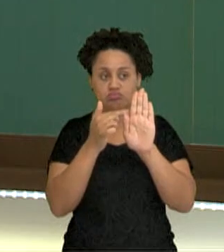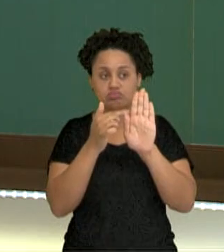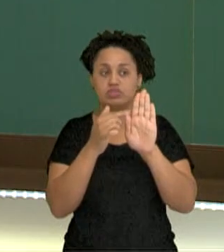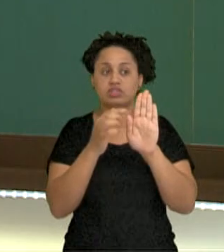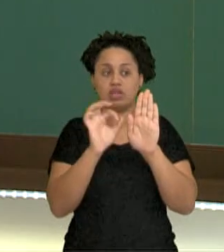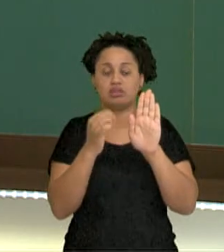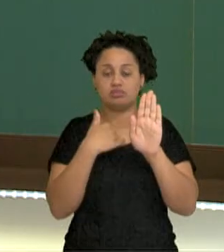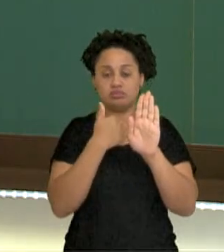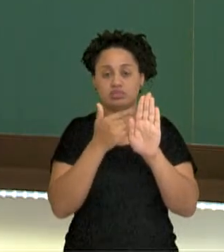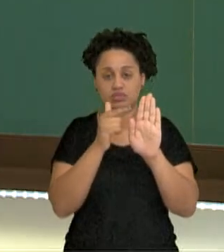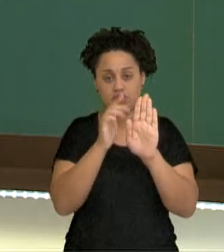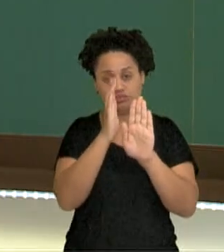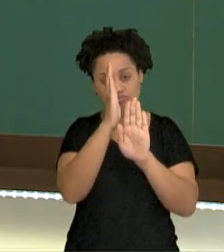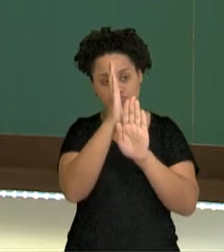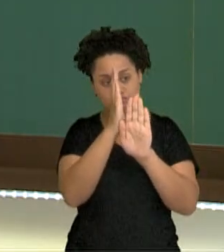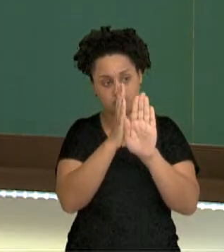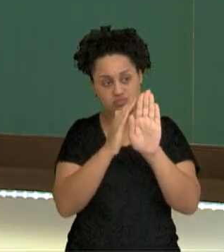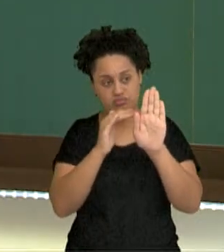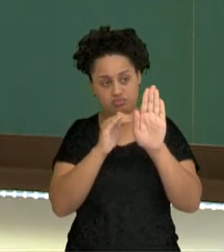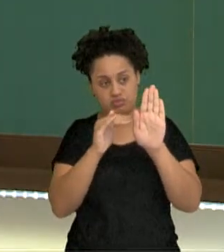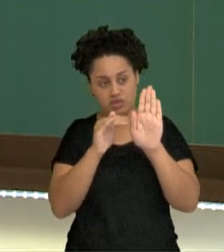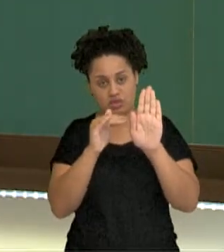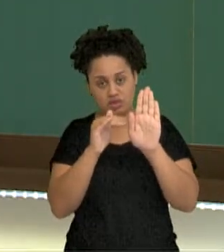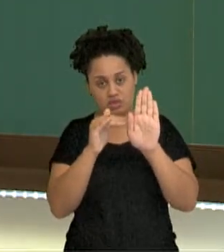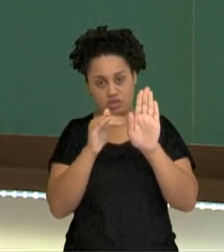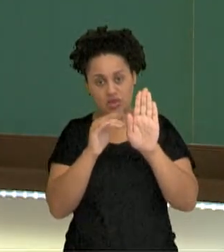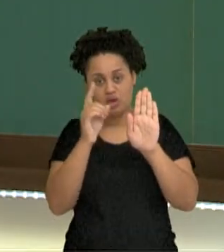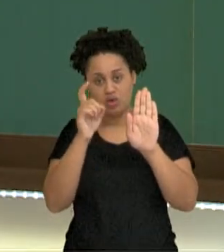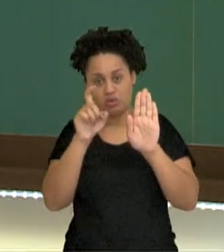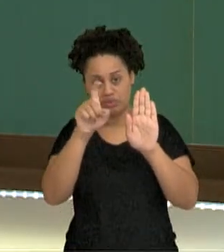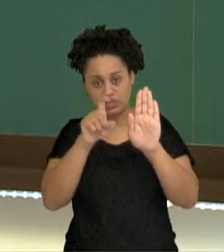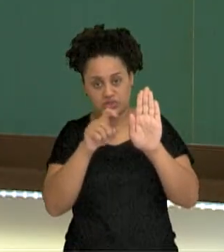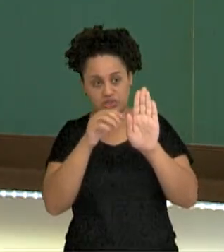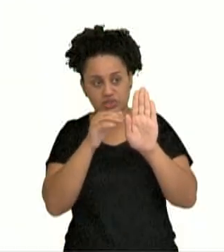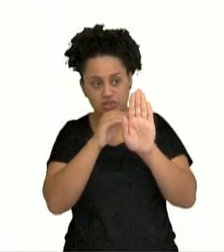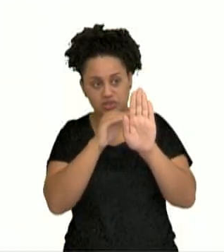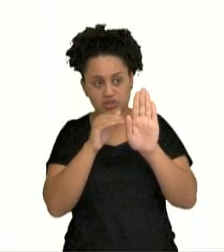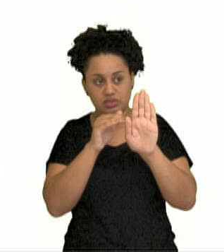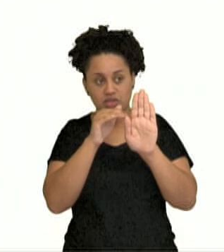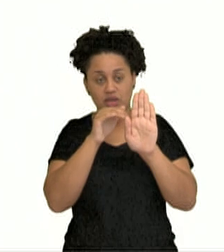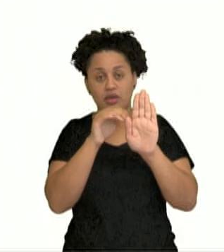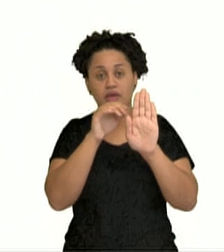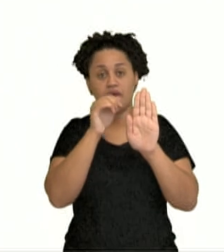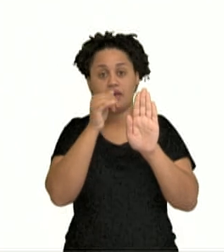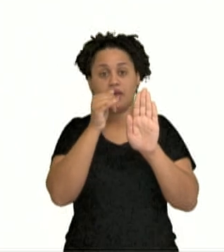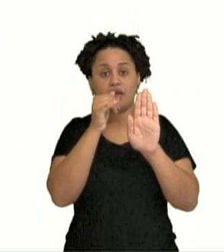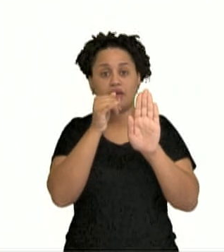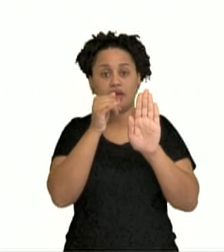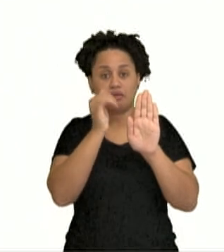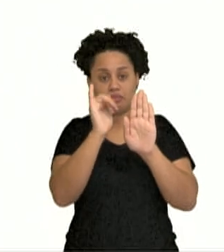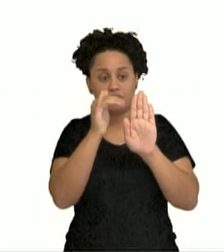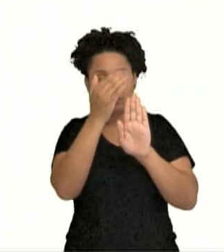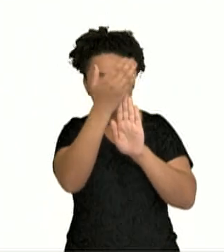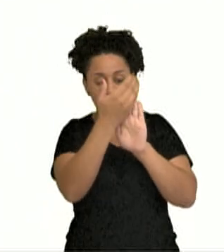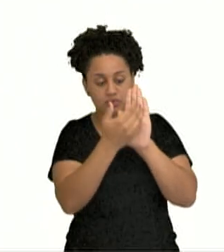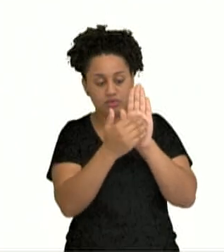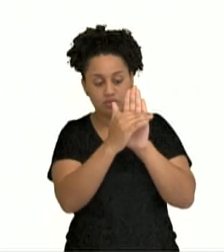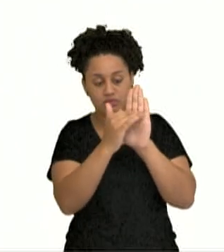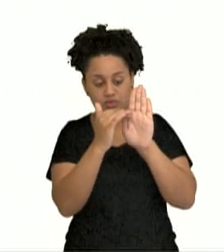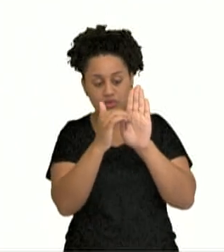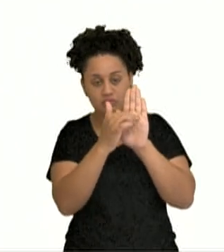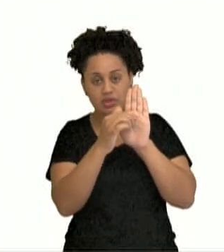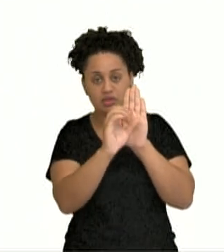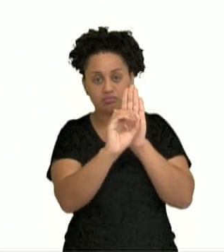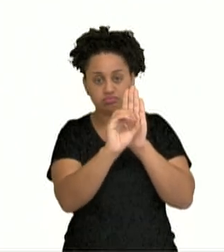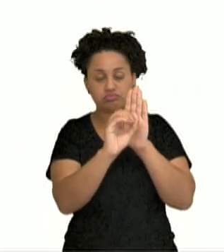x, 0 para y. Exatamente aqui nesse ponto da circunferência, ok? Então, nessa reta é que